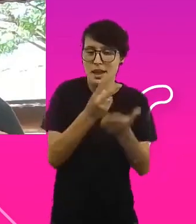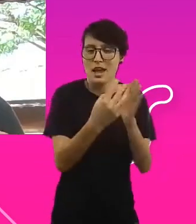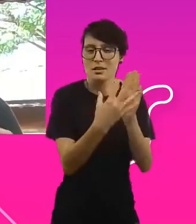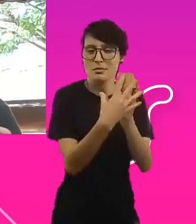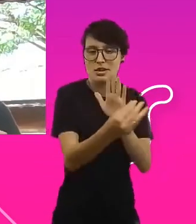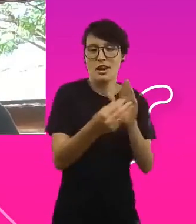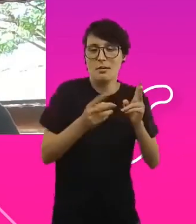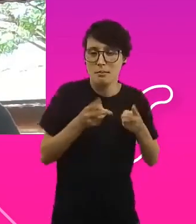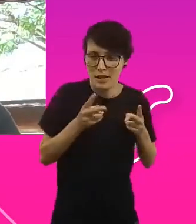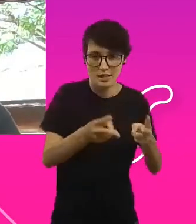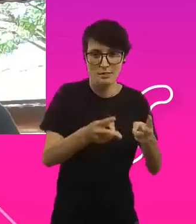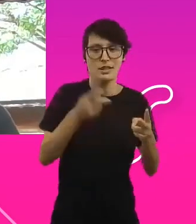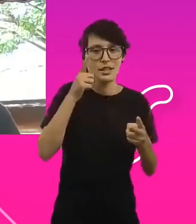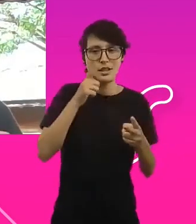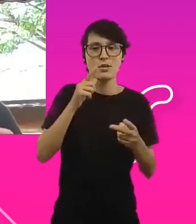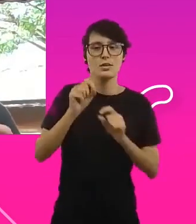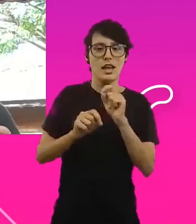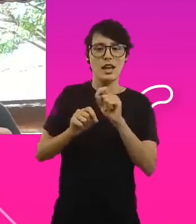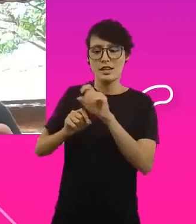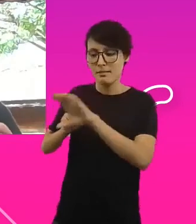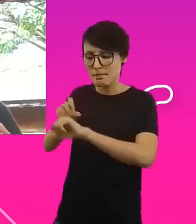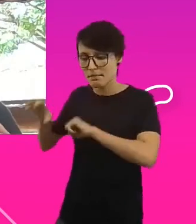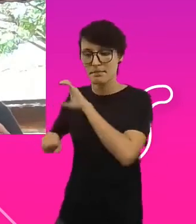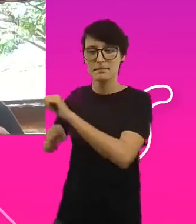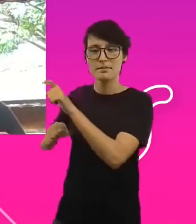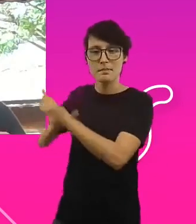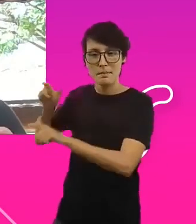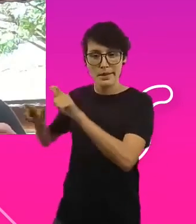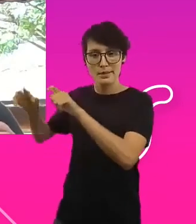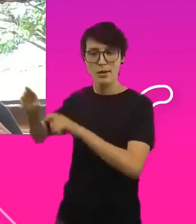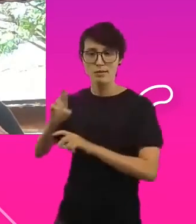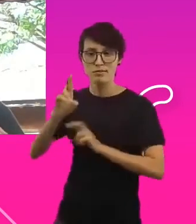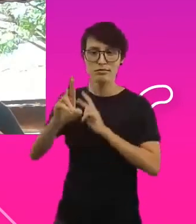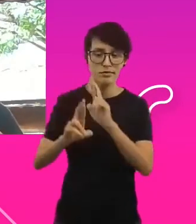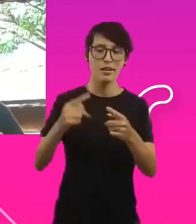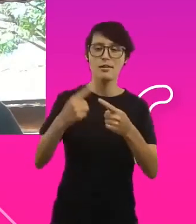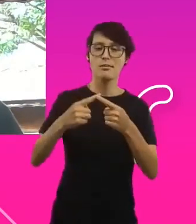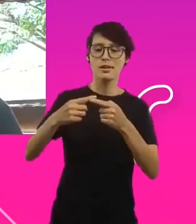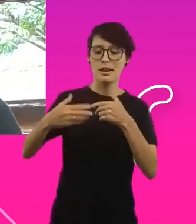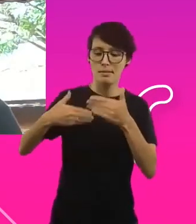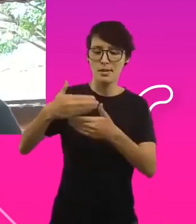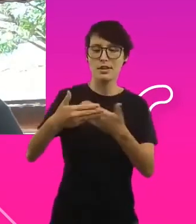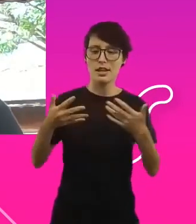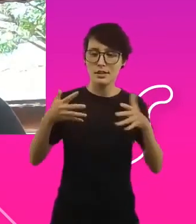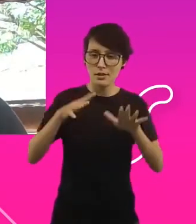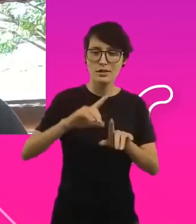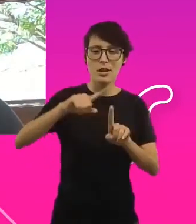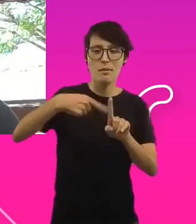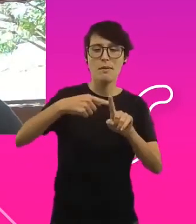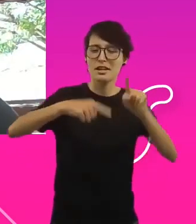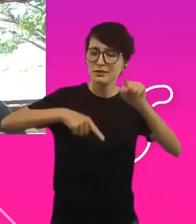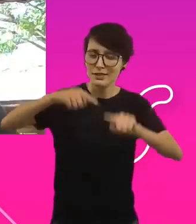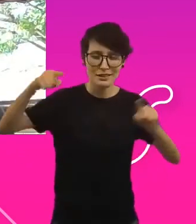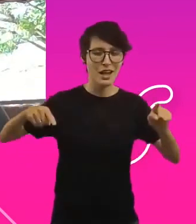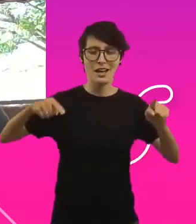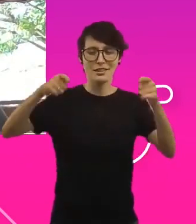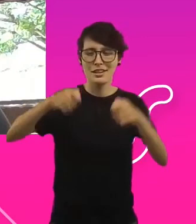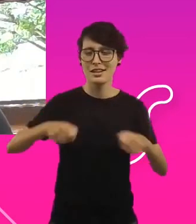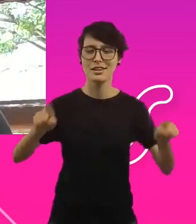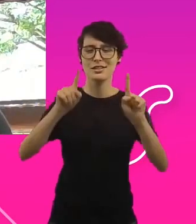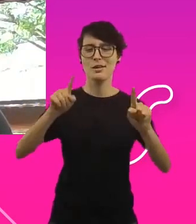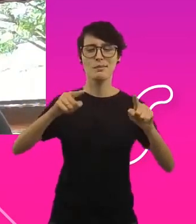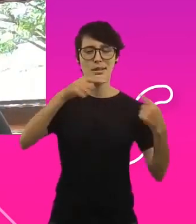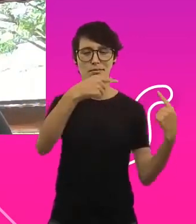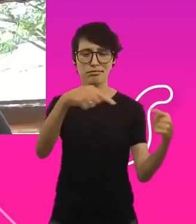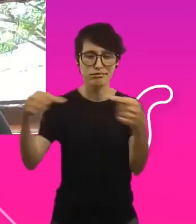buscar, que é representatividade. Porque processo de inclusão e diversidade, ele não precisa ser discutido a hora que a gente